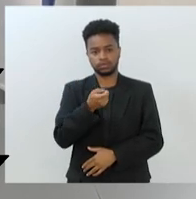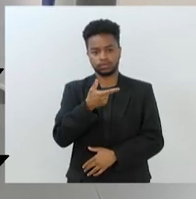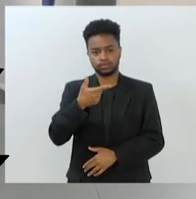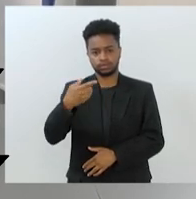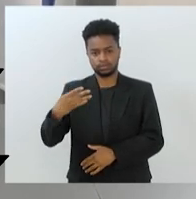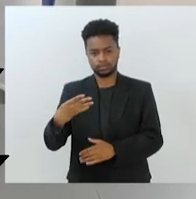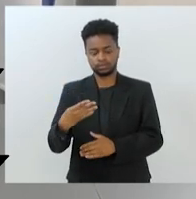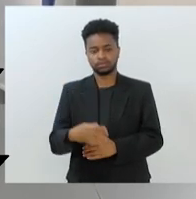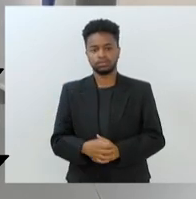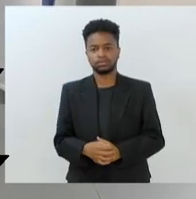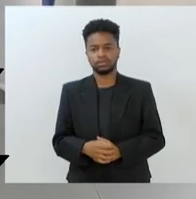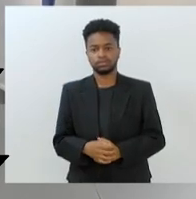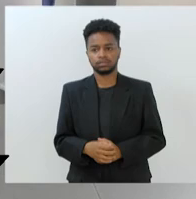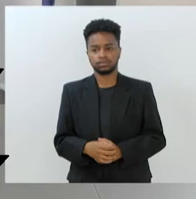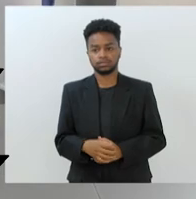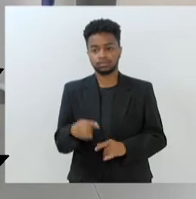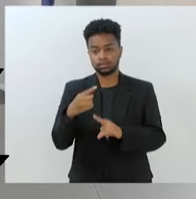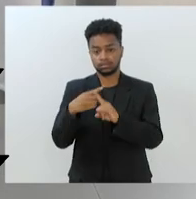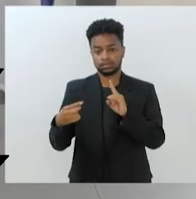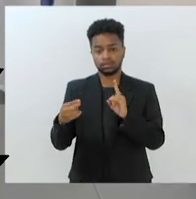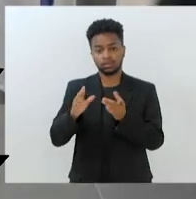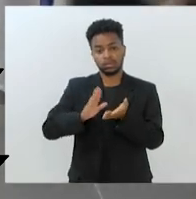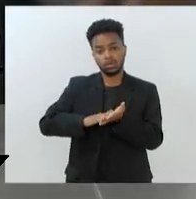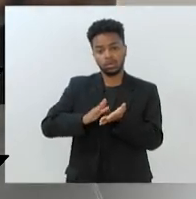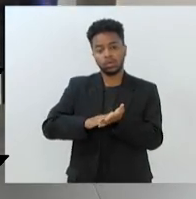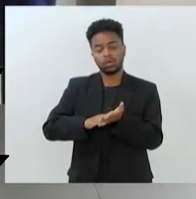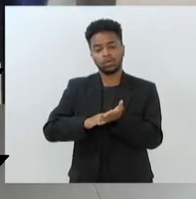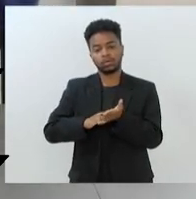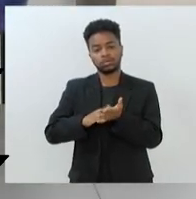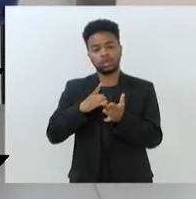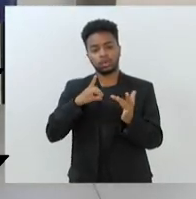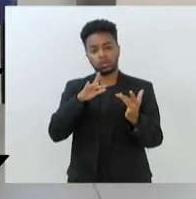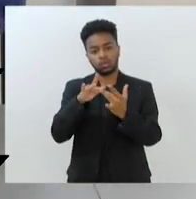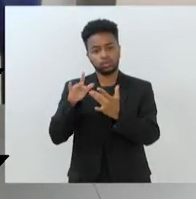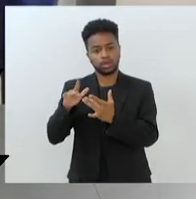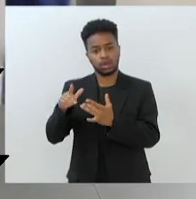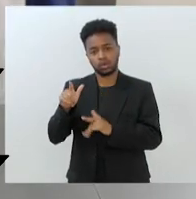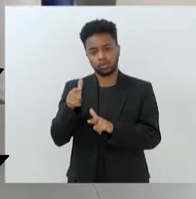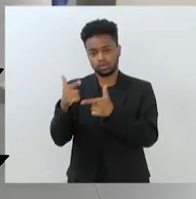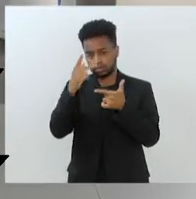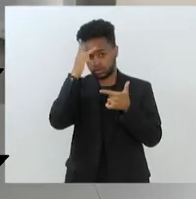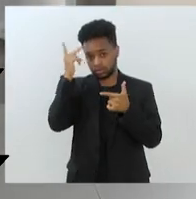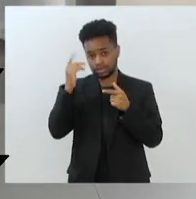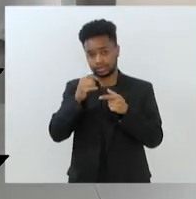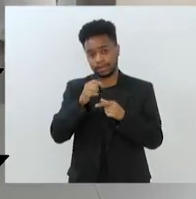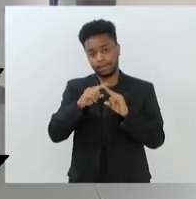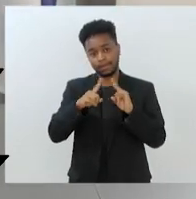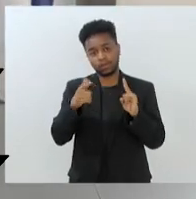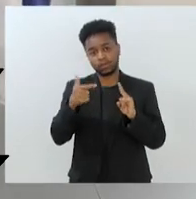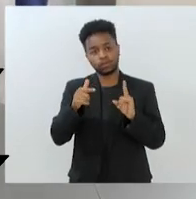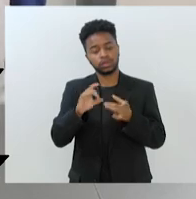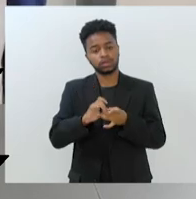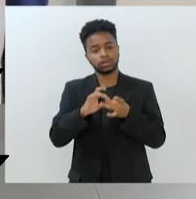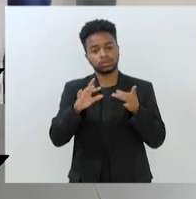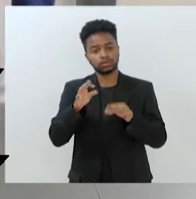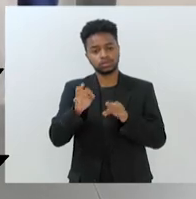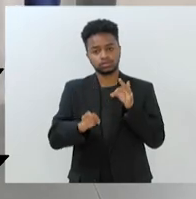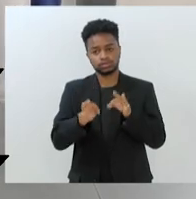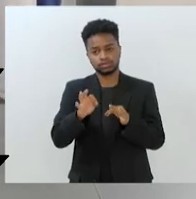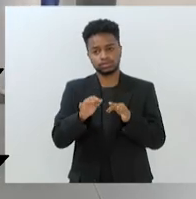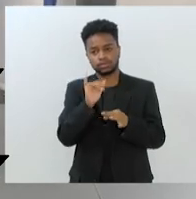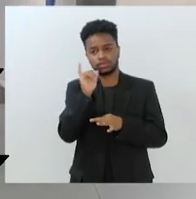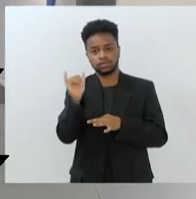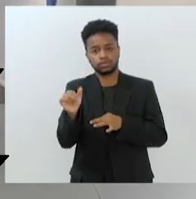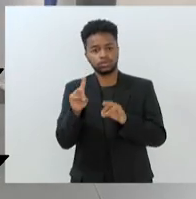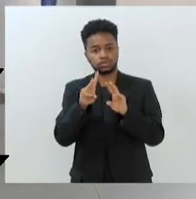que proíbe que empresas de cobrança realizem contato com terceiros sem autorização judicial para informar sobre a dívida do titular